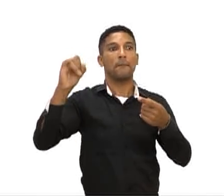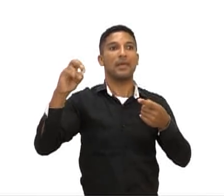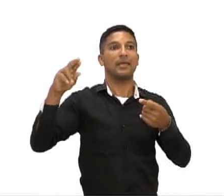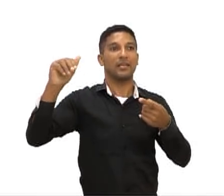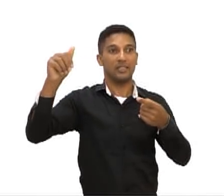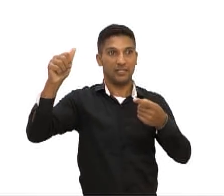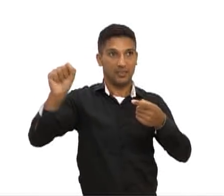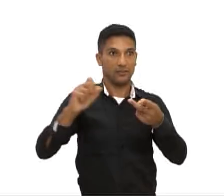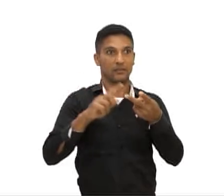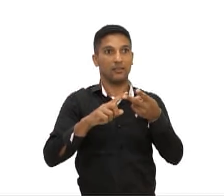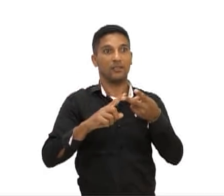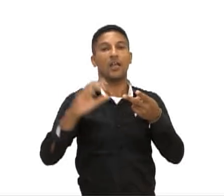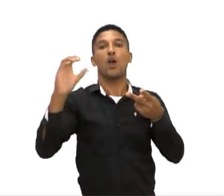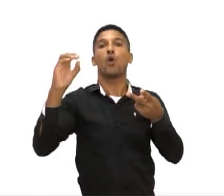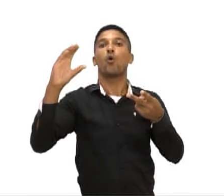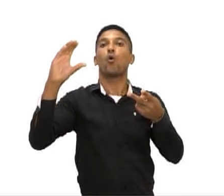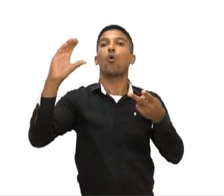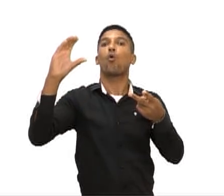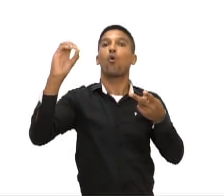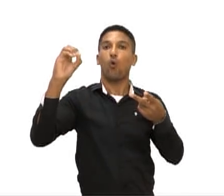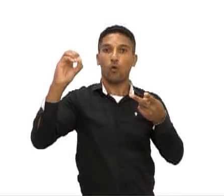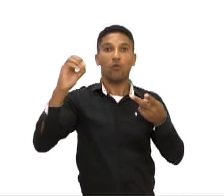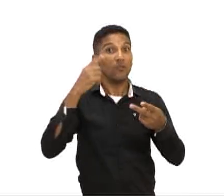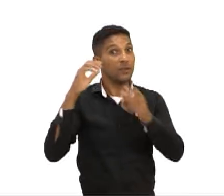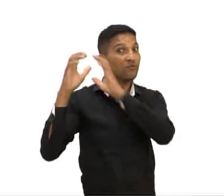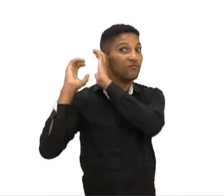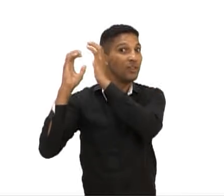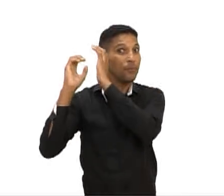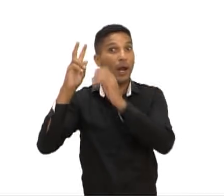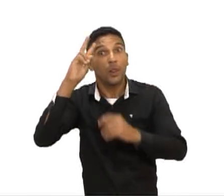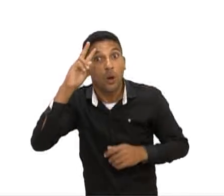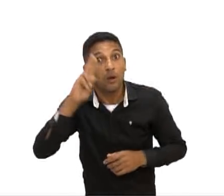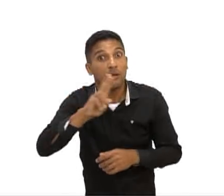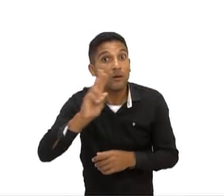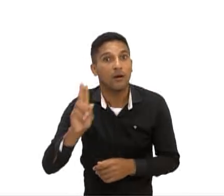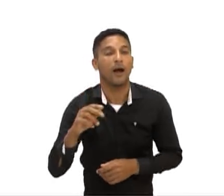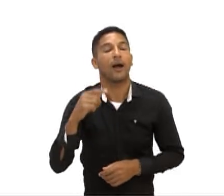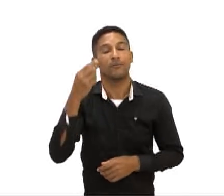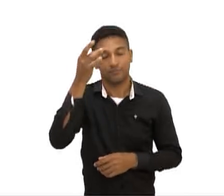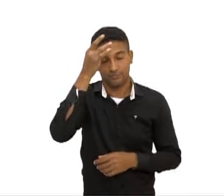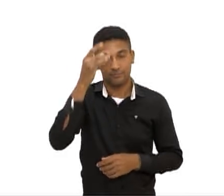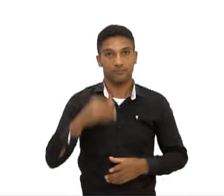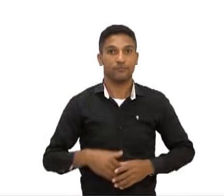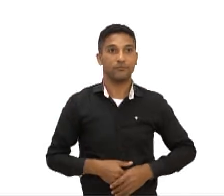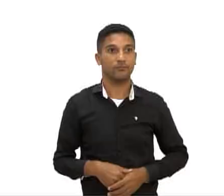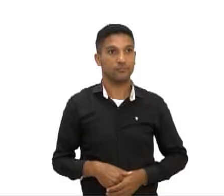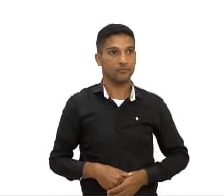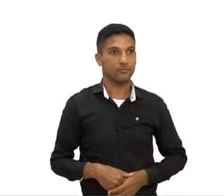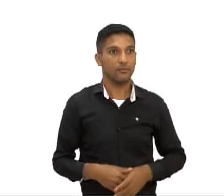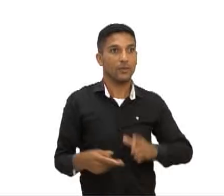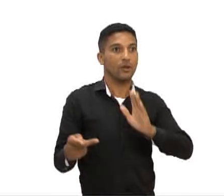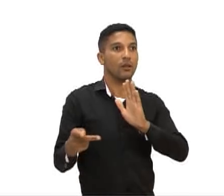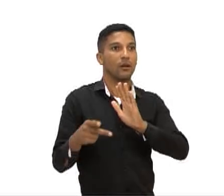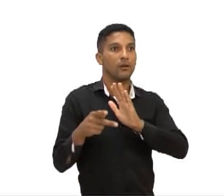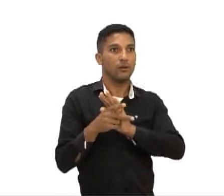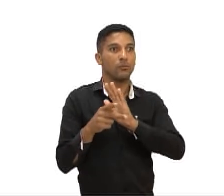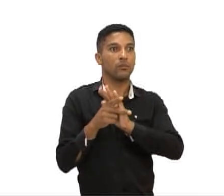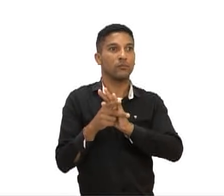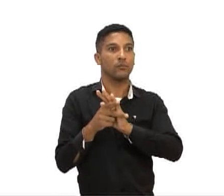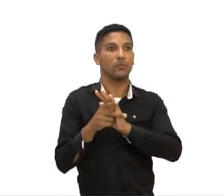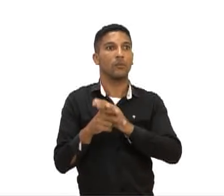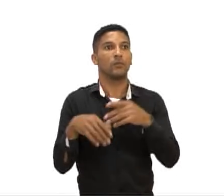mais. Ocorre entre a região norte e nordeste do Brasil, região denominada de meio norte. Corresponde a uma área